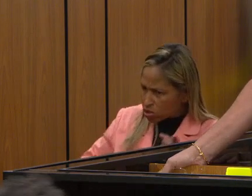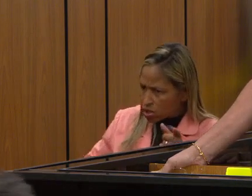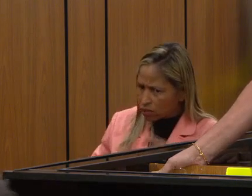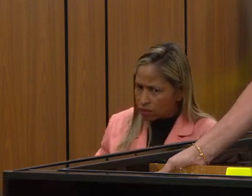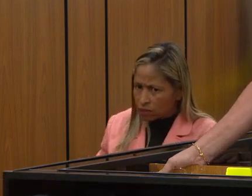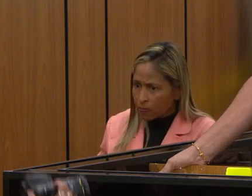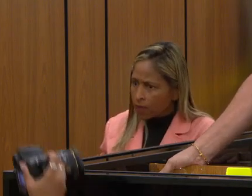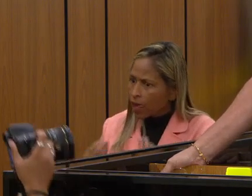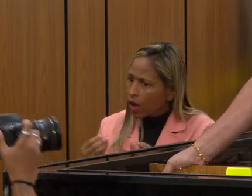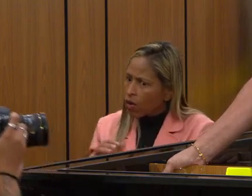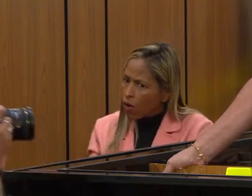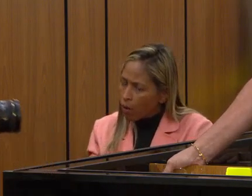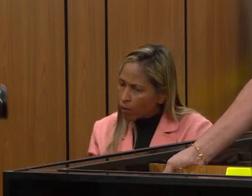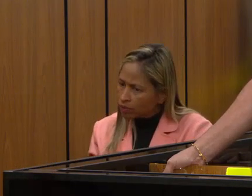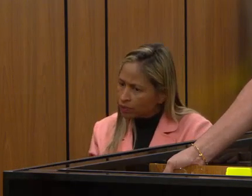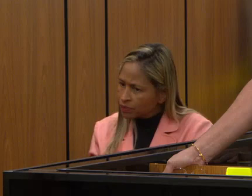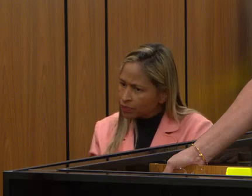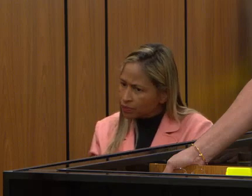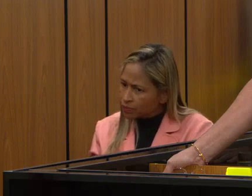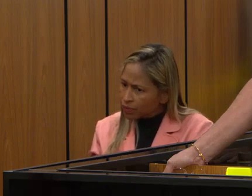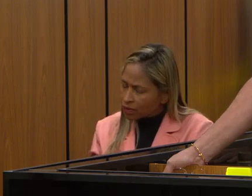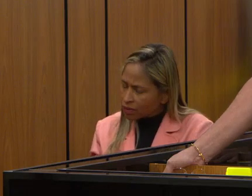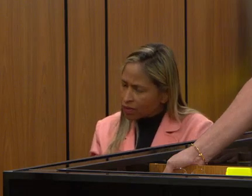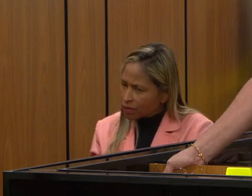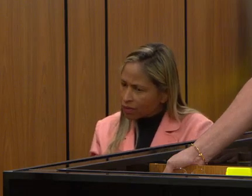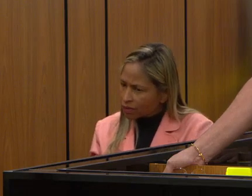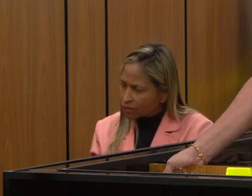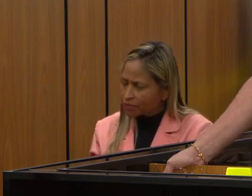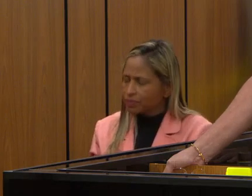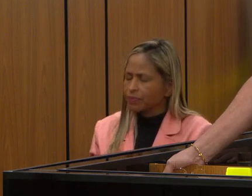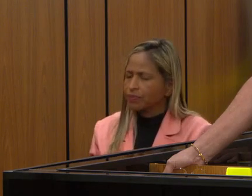eu falar mais como e enfim